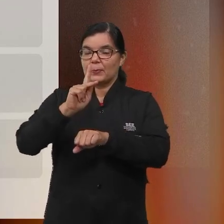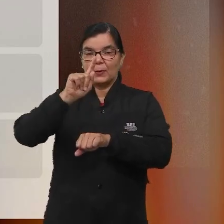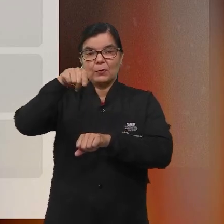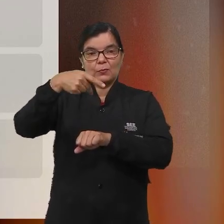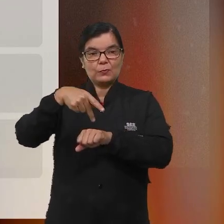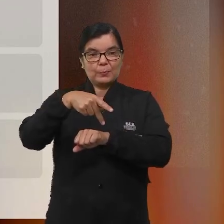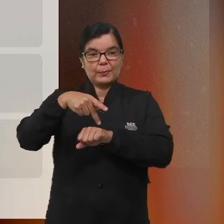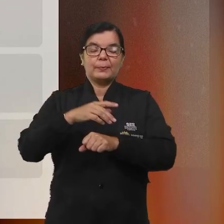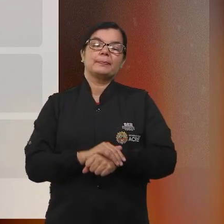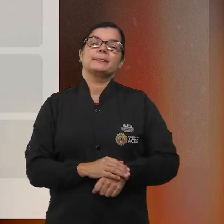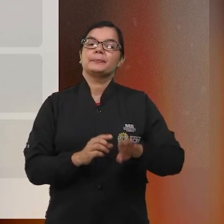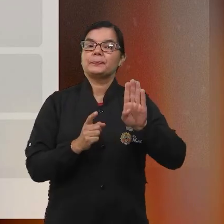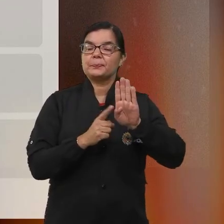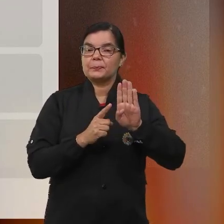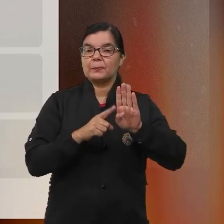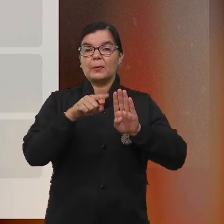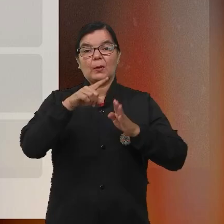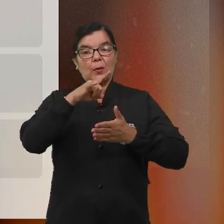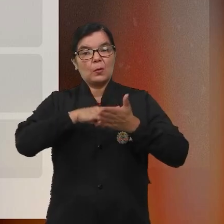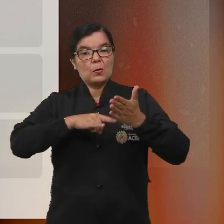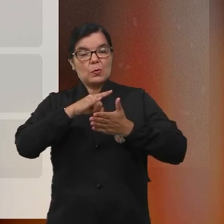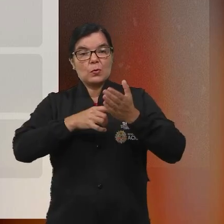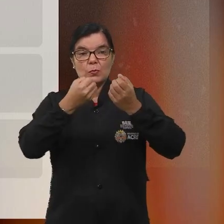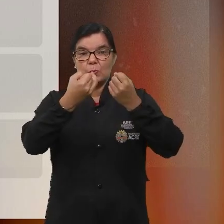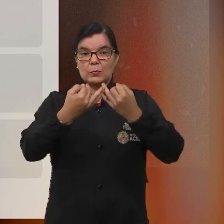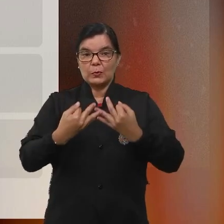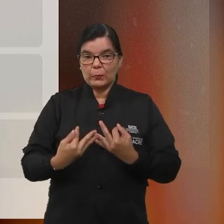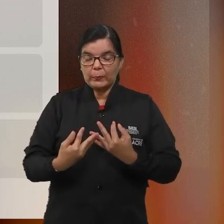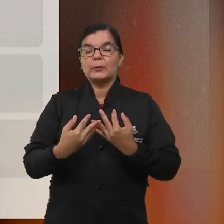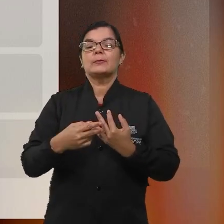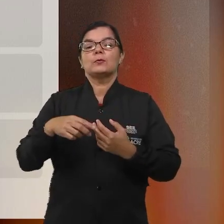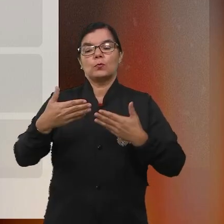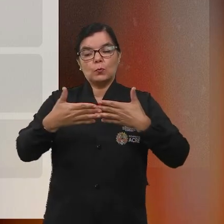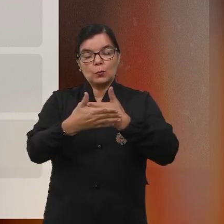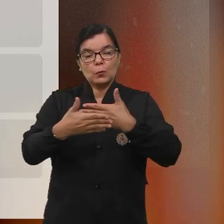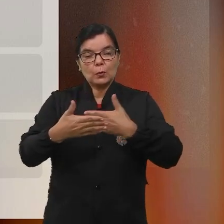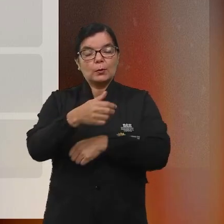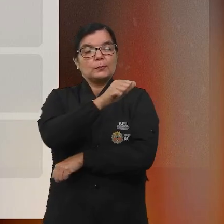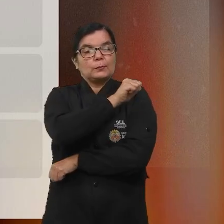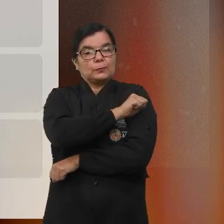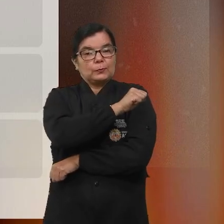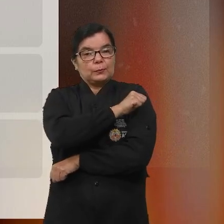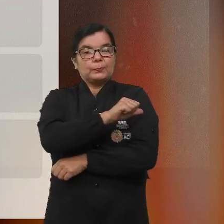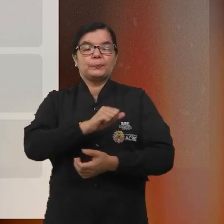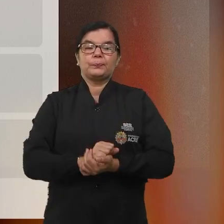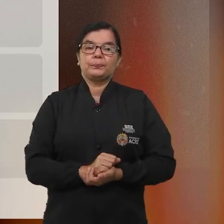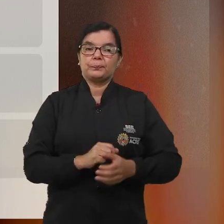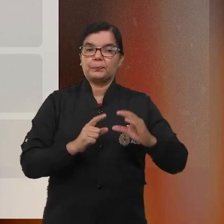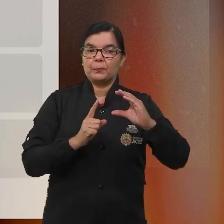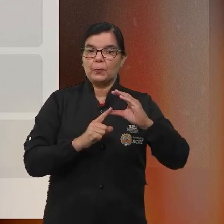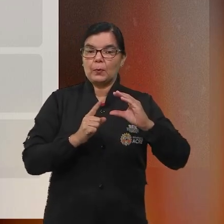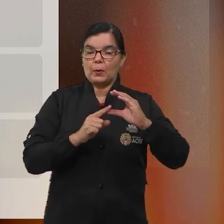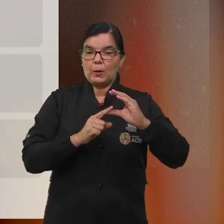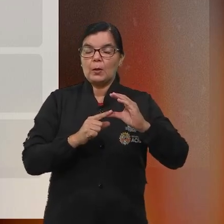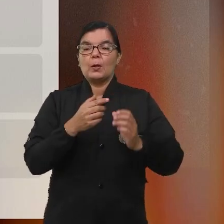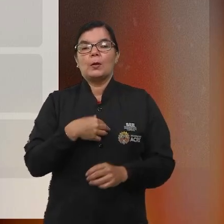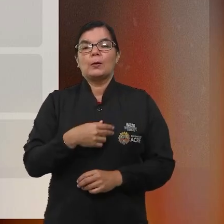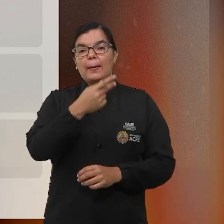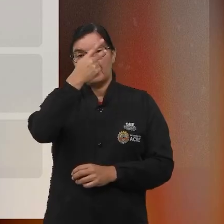Letra B, é um documentário que retrata a história da Estação Central do Rio de Janeiro. Letra C,